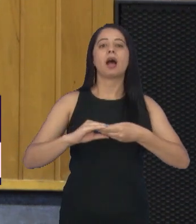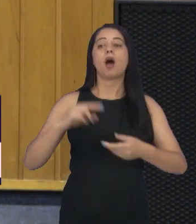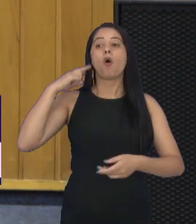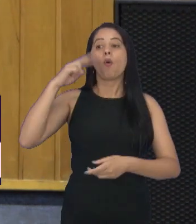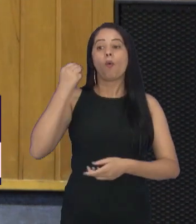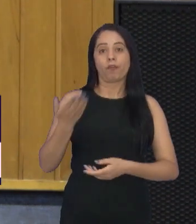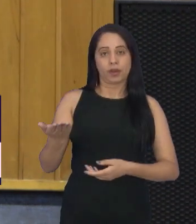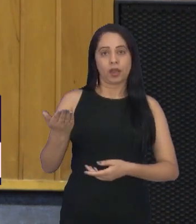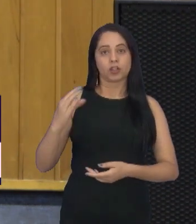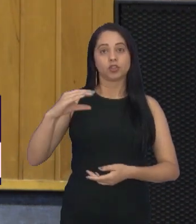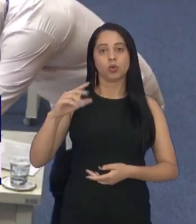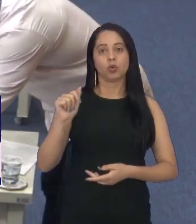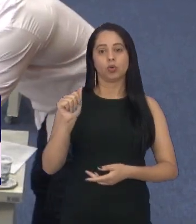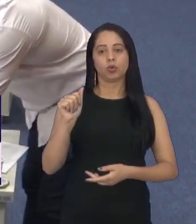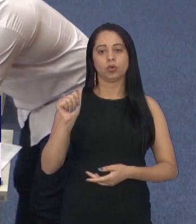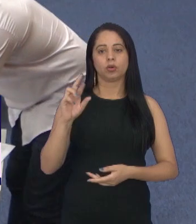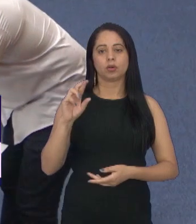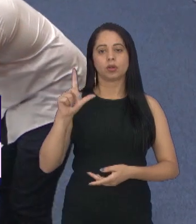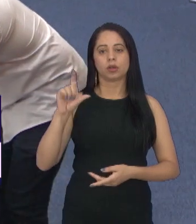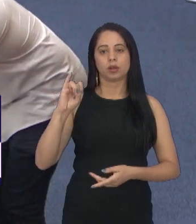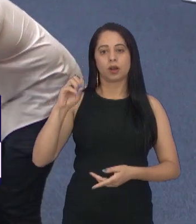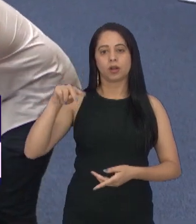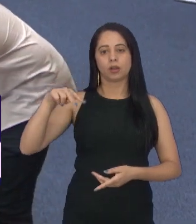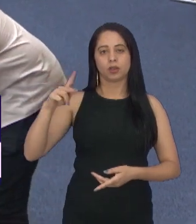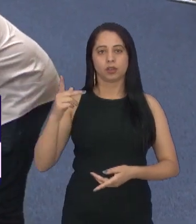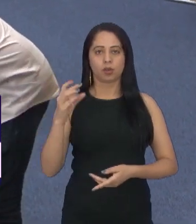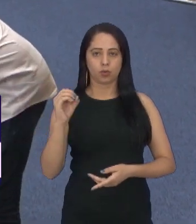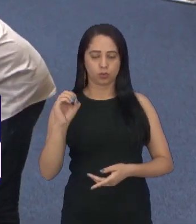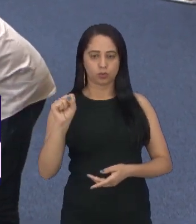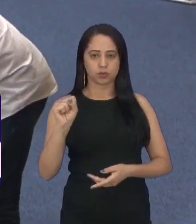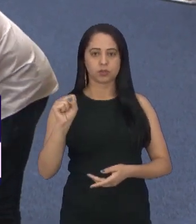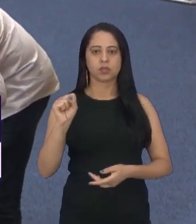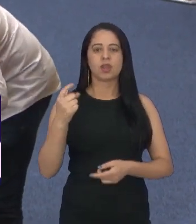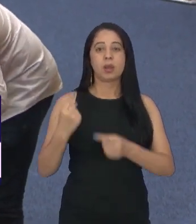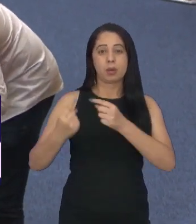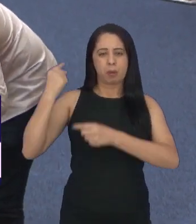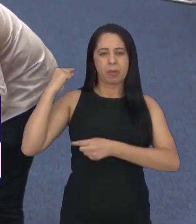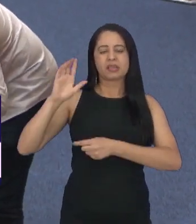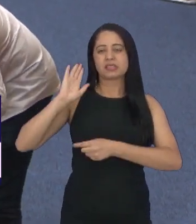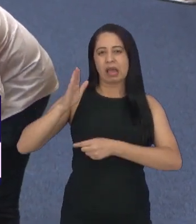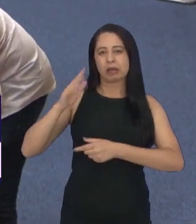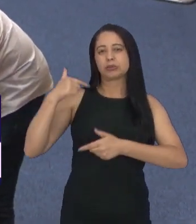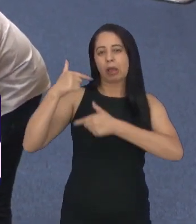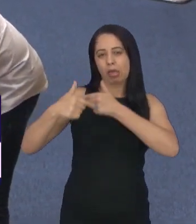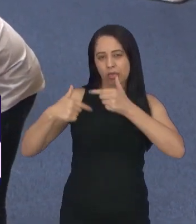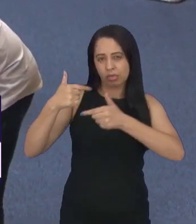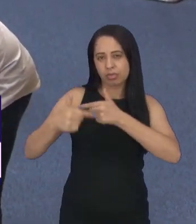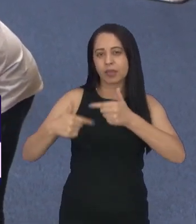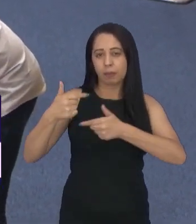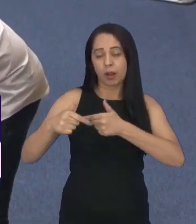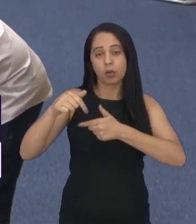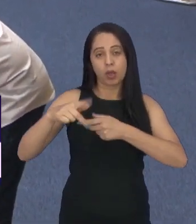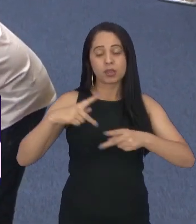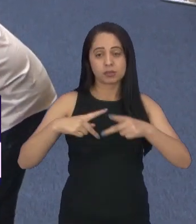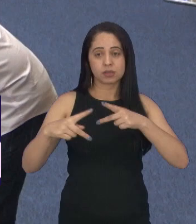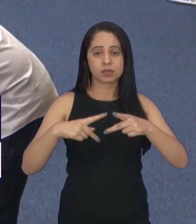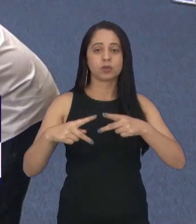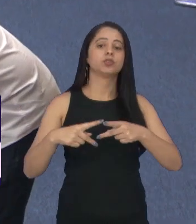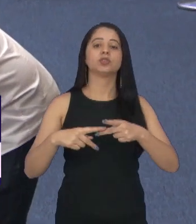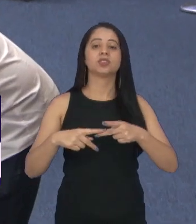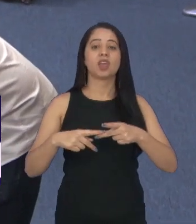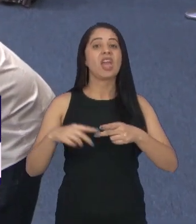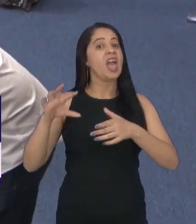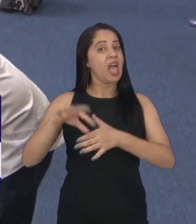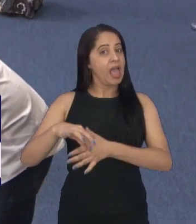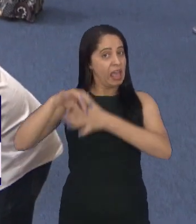hoje na nossa casa, vereador que fez um grande trabalho aqui na legislatura em São José dos Campos, é um